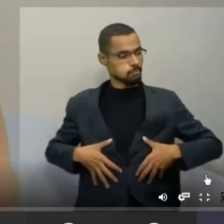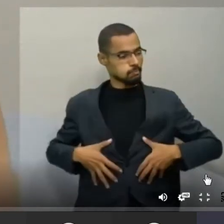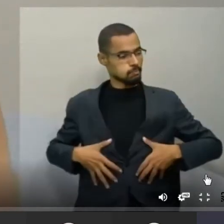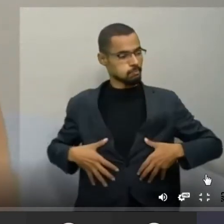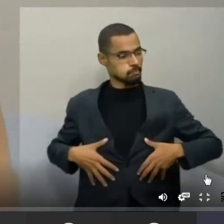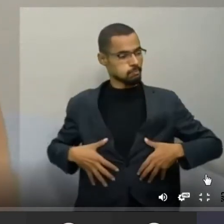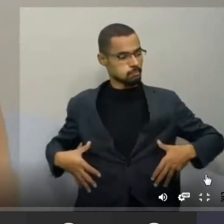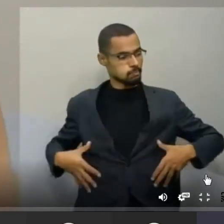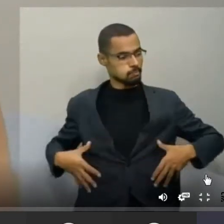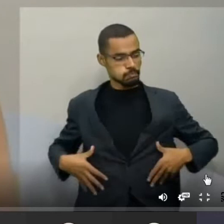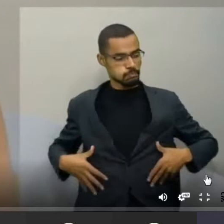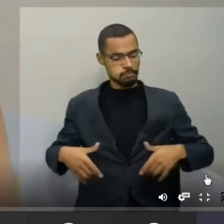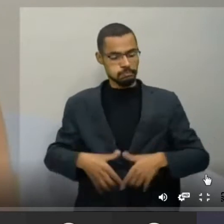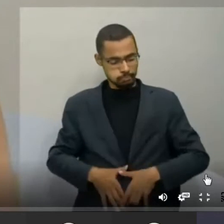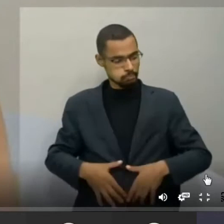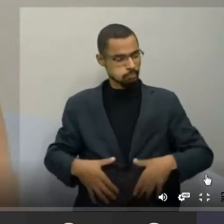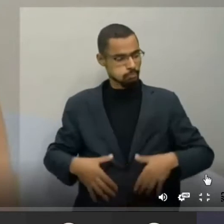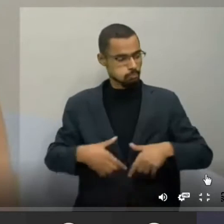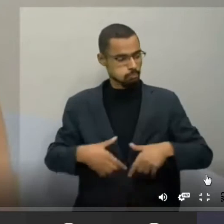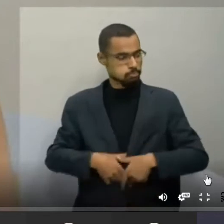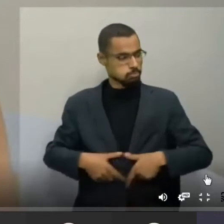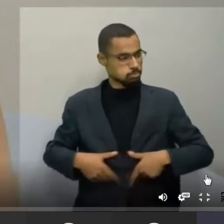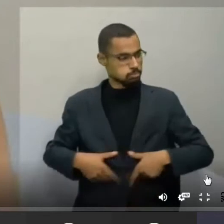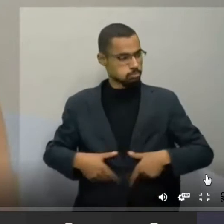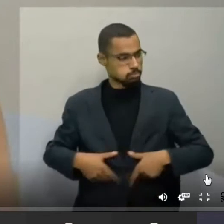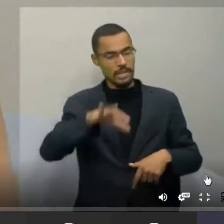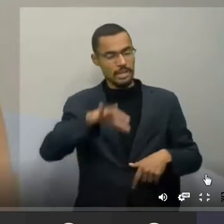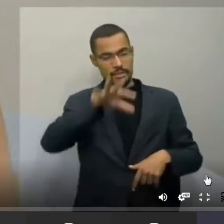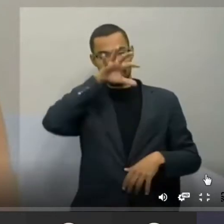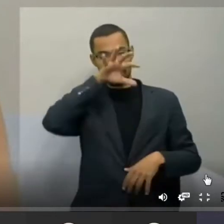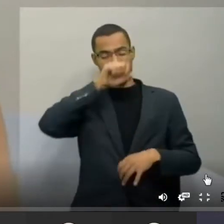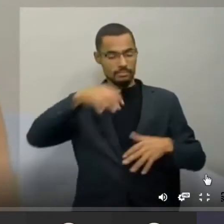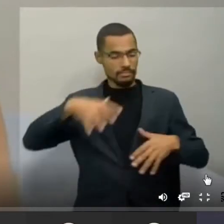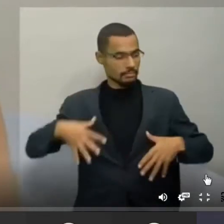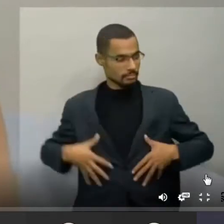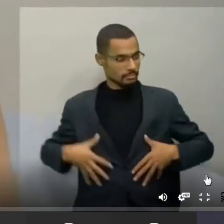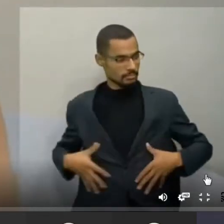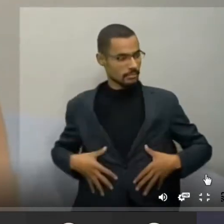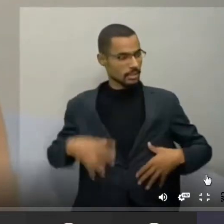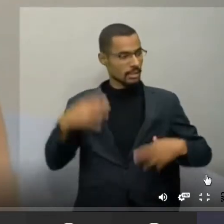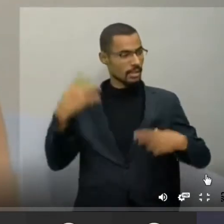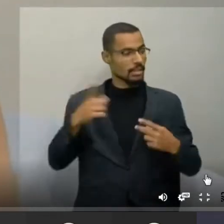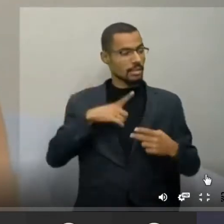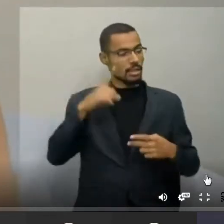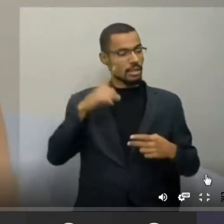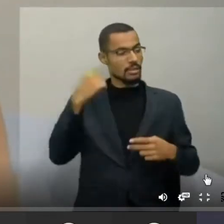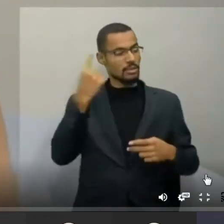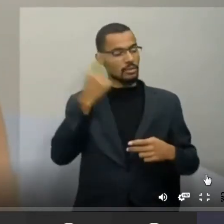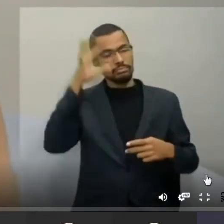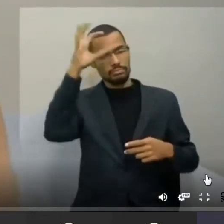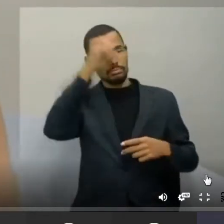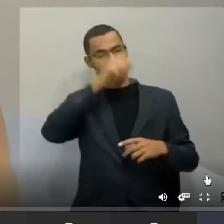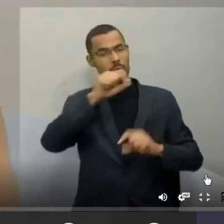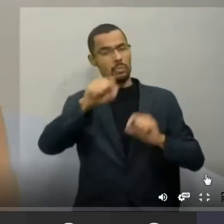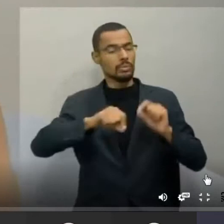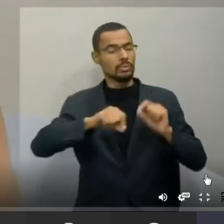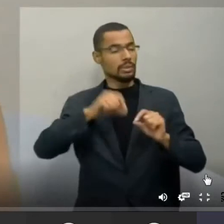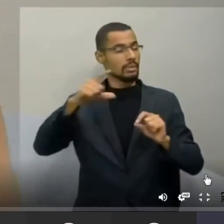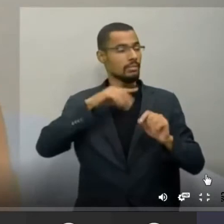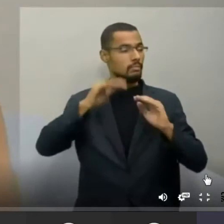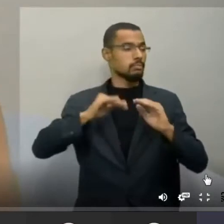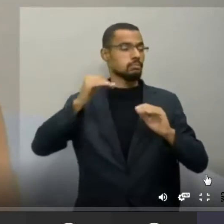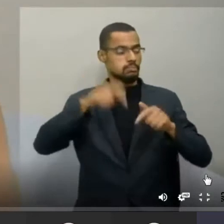a demonstração, então, do sistema respiratório, que fica na região torácica, e o que nos interessa, então, é ali a parte da